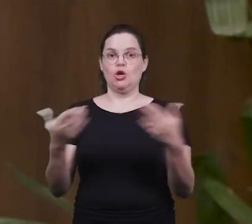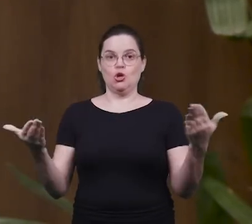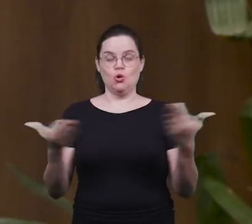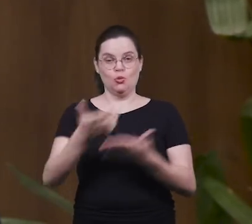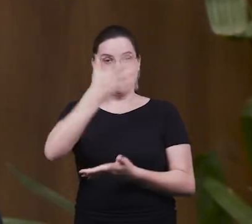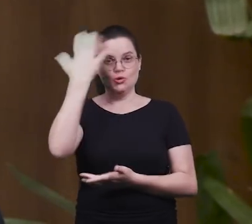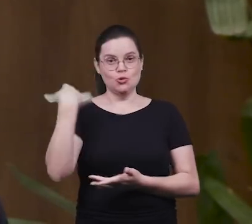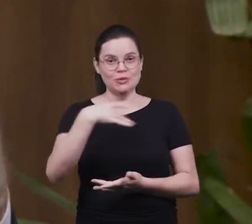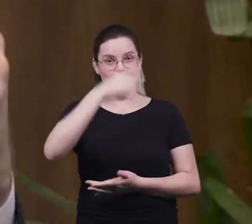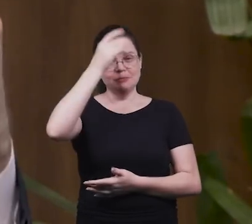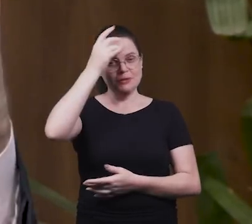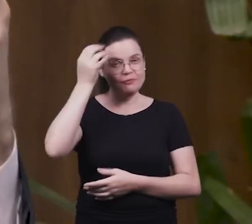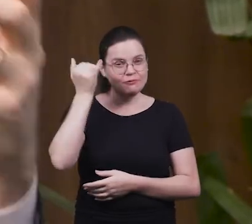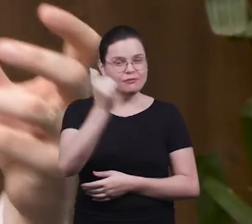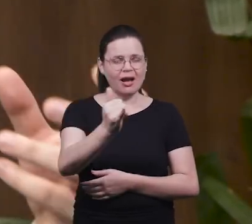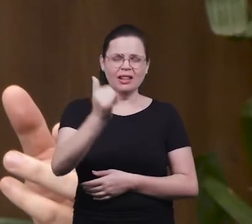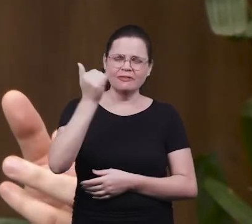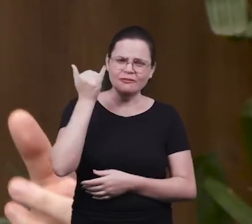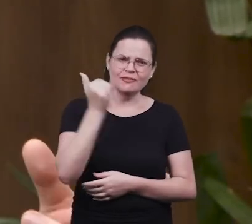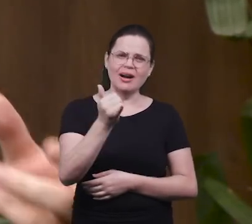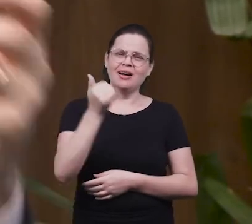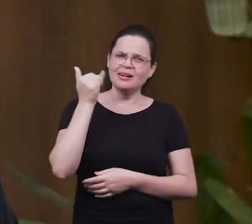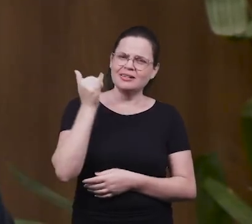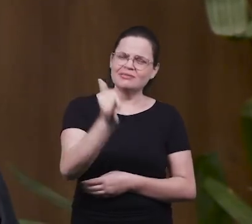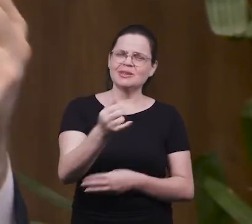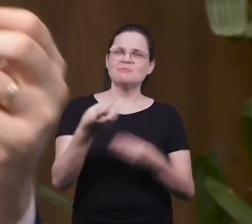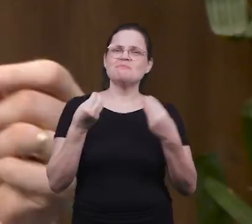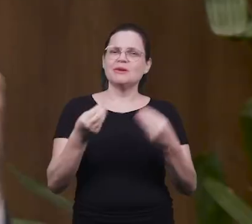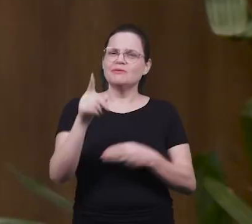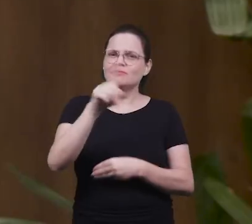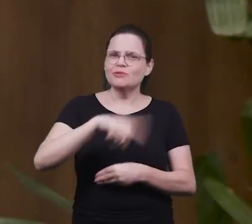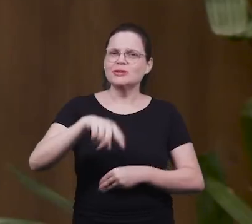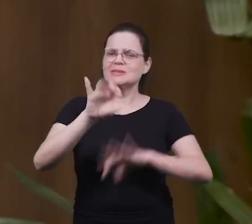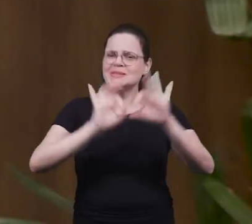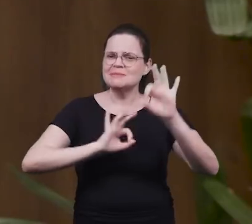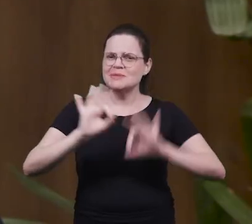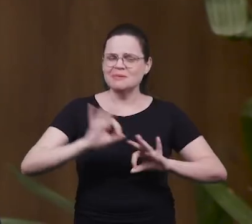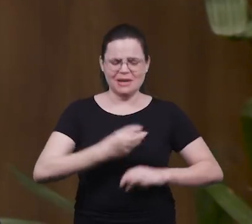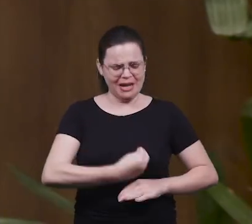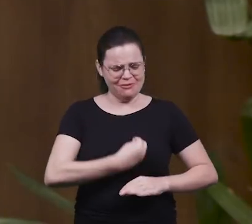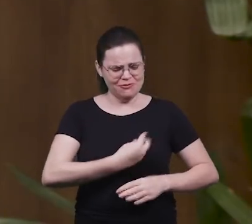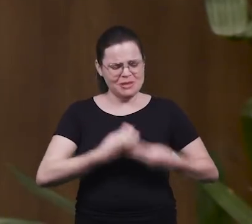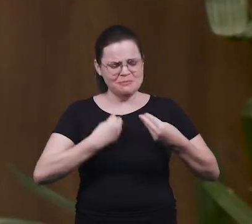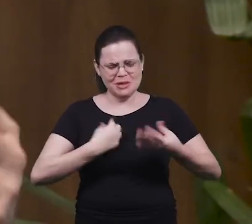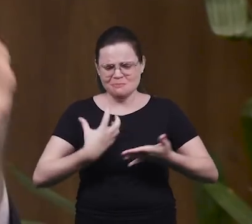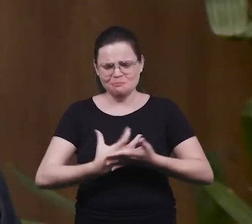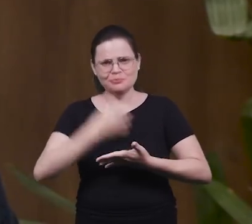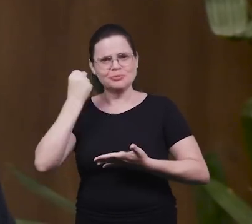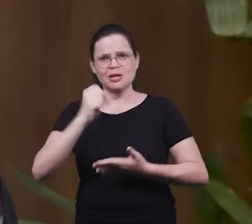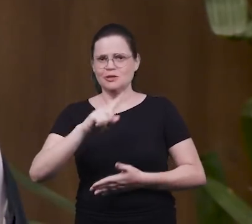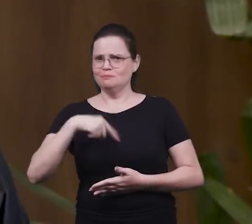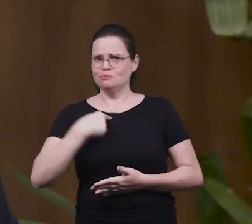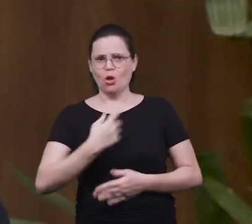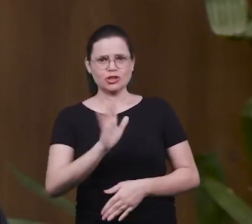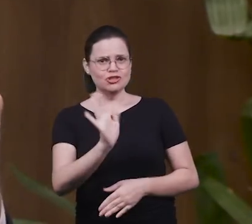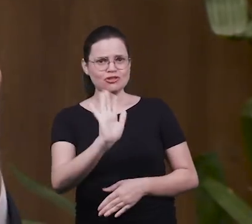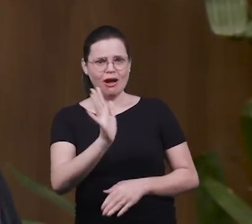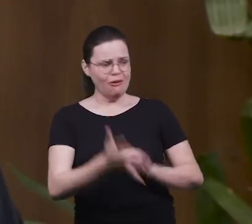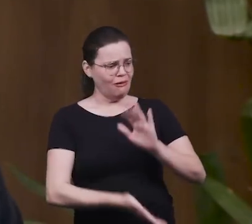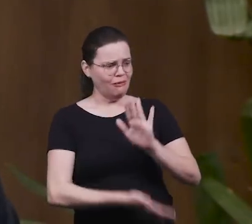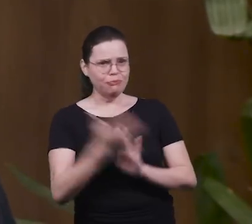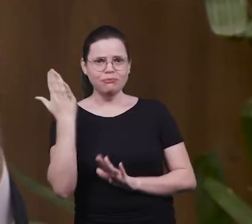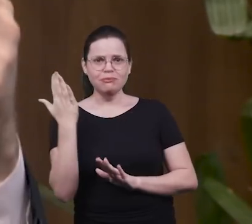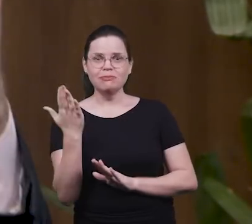nesta hora, para preparar a igreja para o arrebatamento. Nós estamos de saída e o Espírito Santo